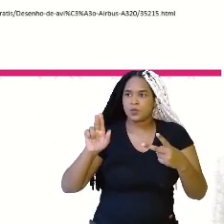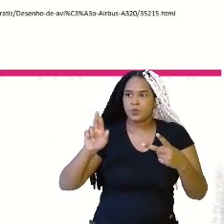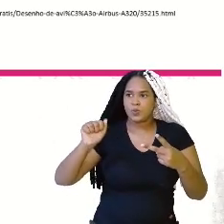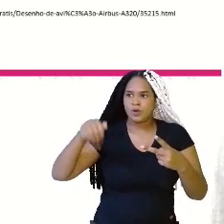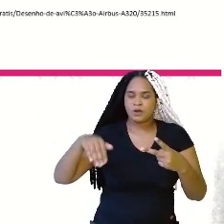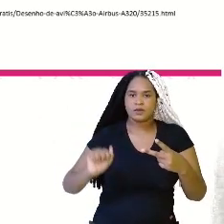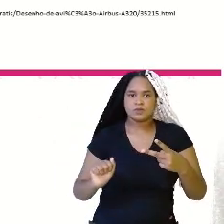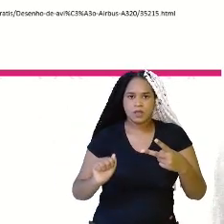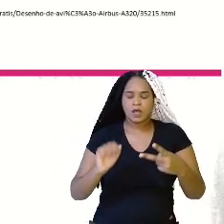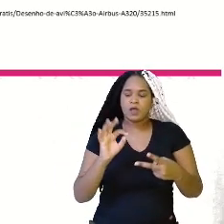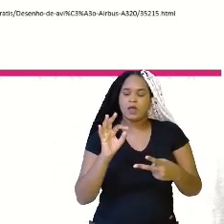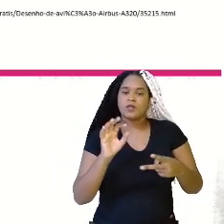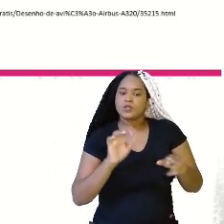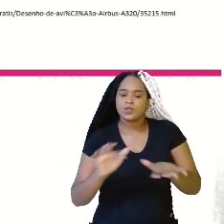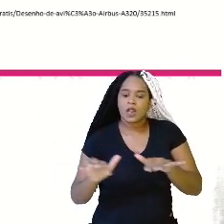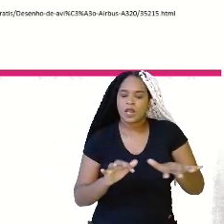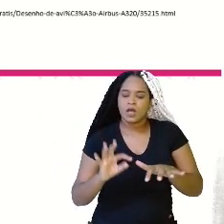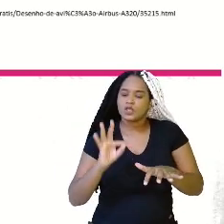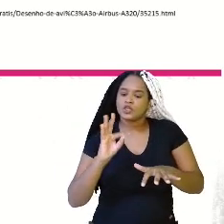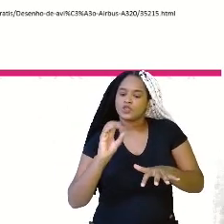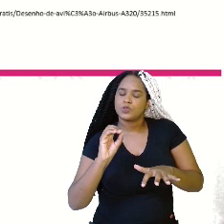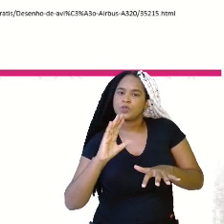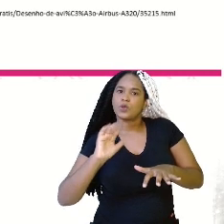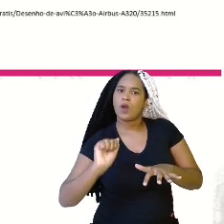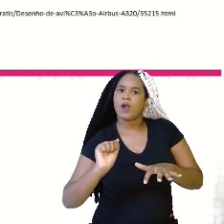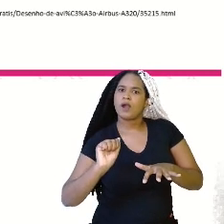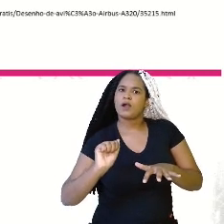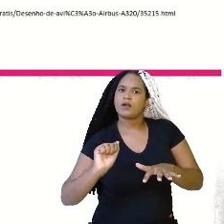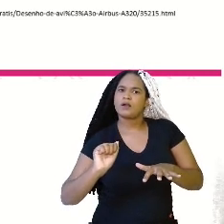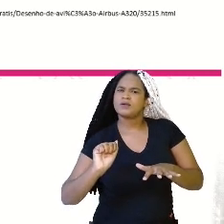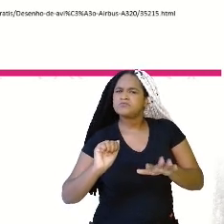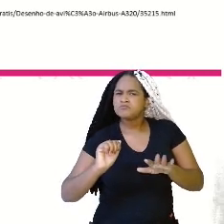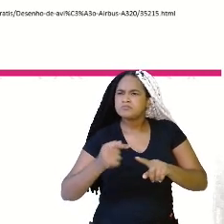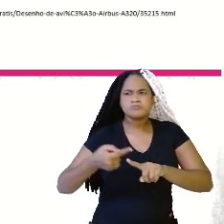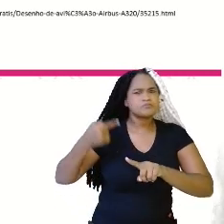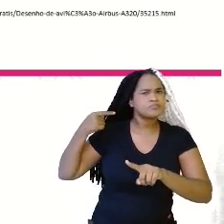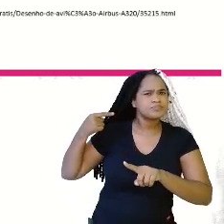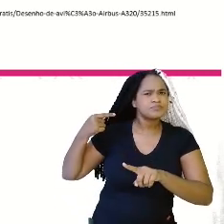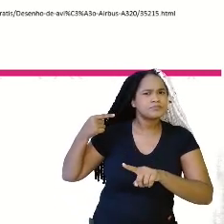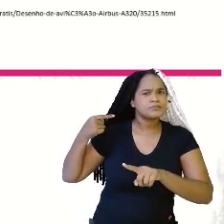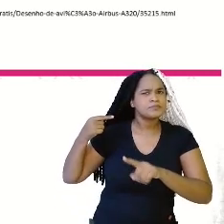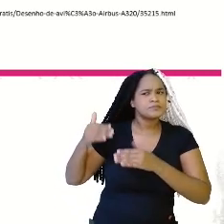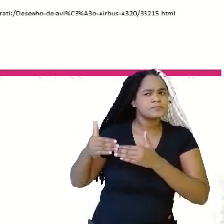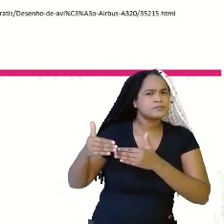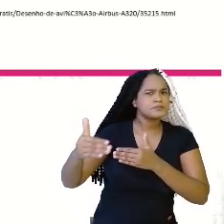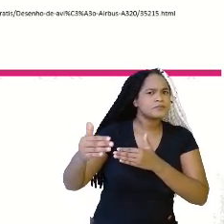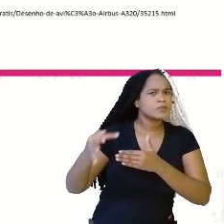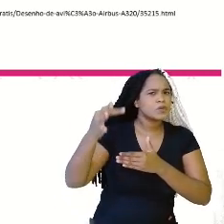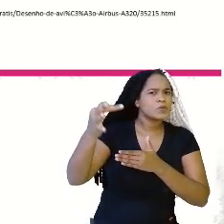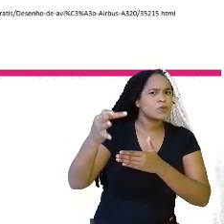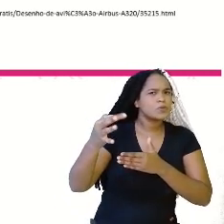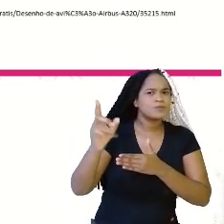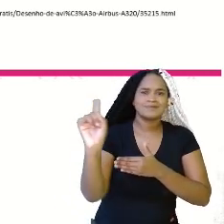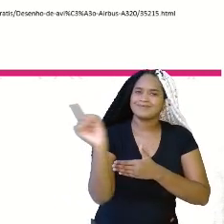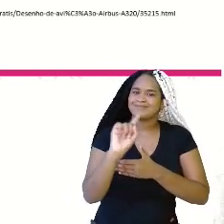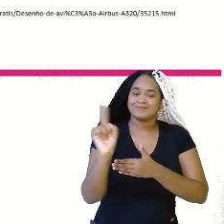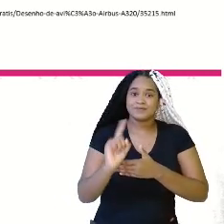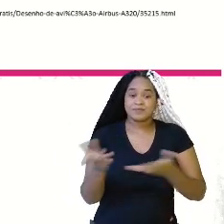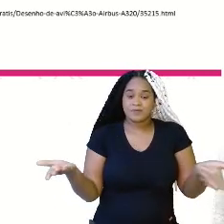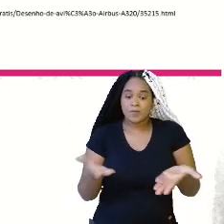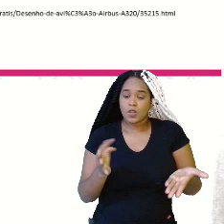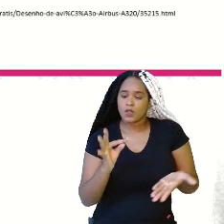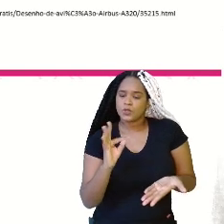piano muito bem. Ela tocava, ela tocou, ela tocará. Não,